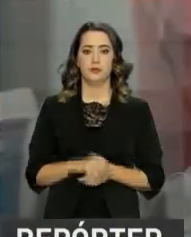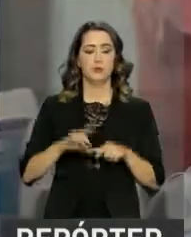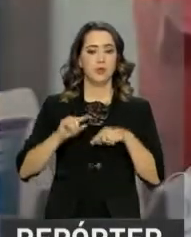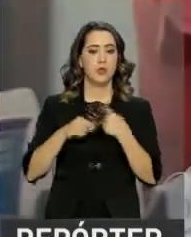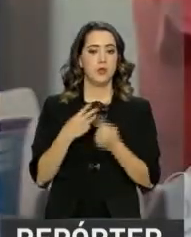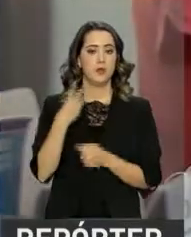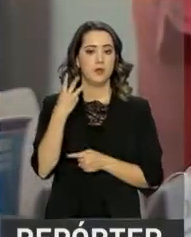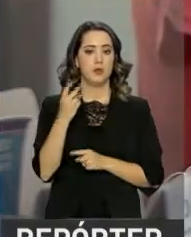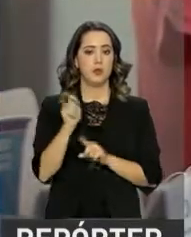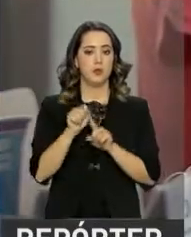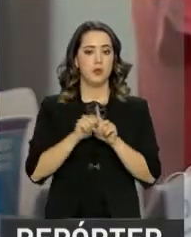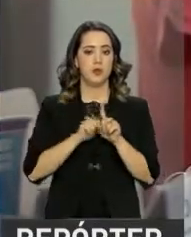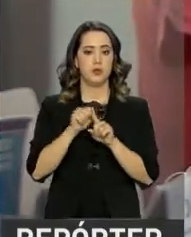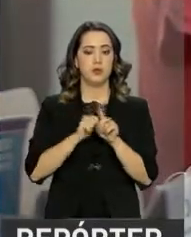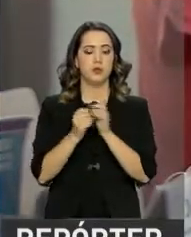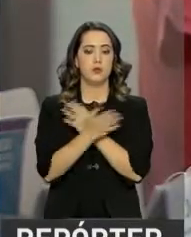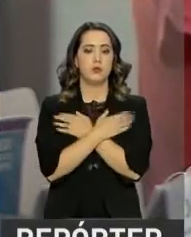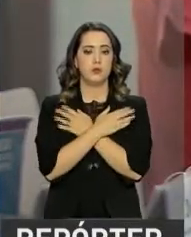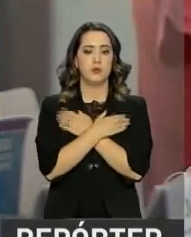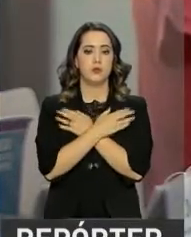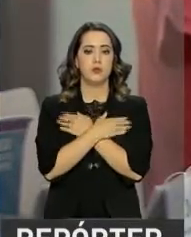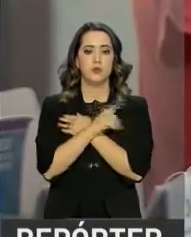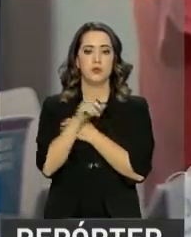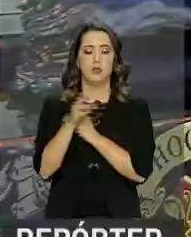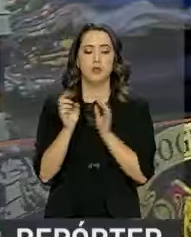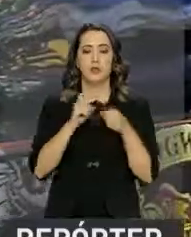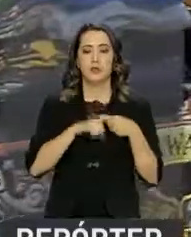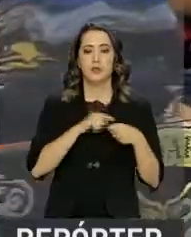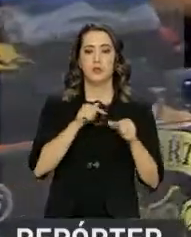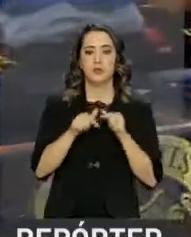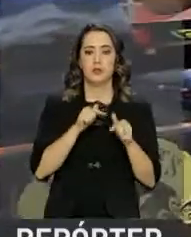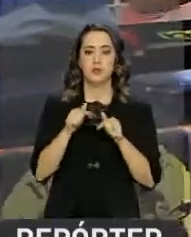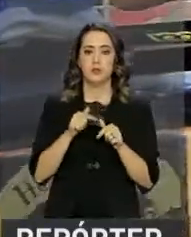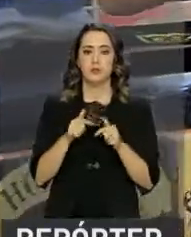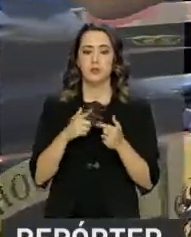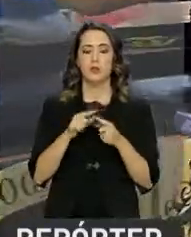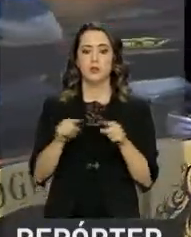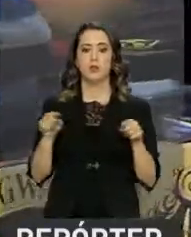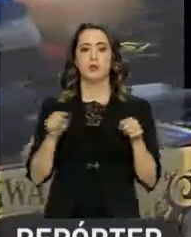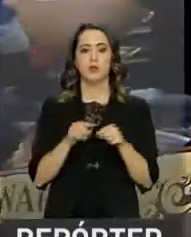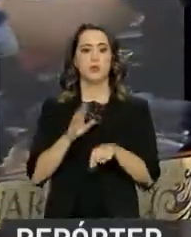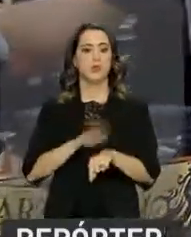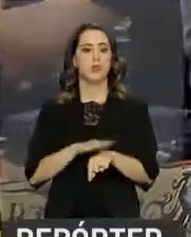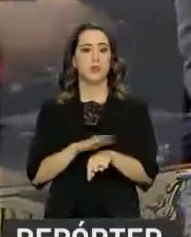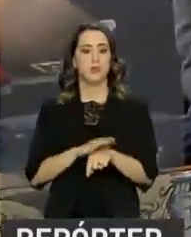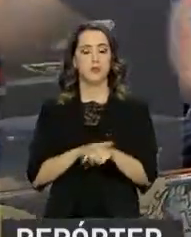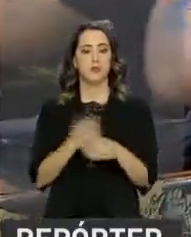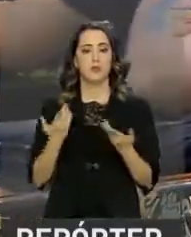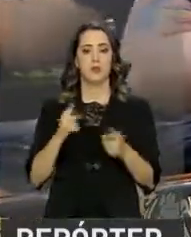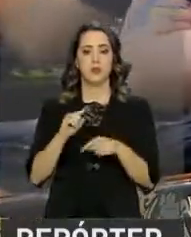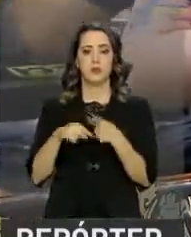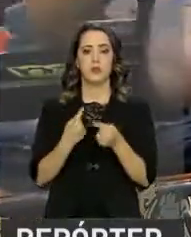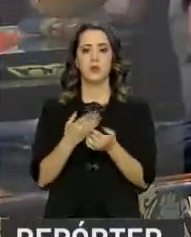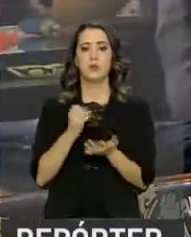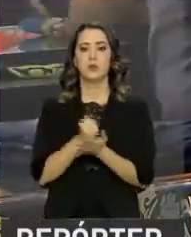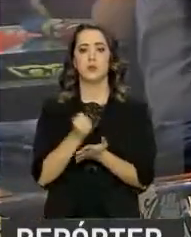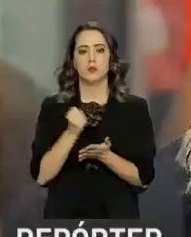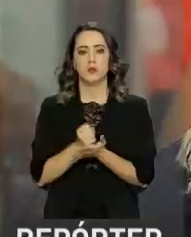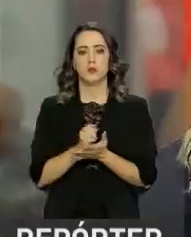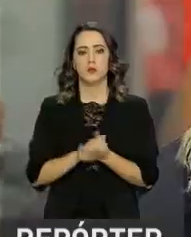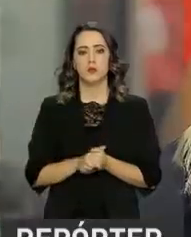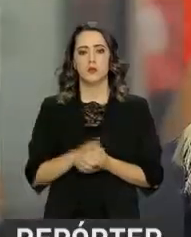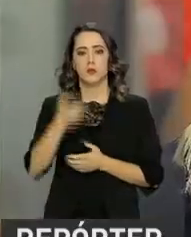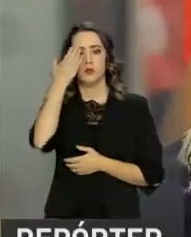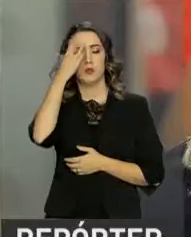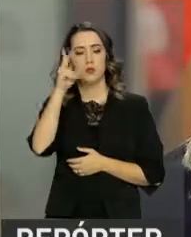Depois de 3 meses desempregada, Jéssica voltou ao mercado de trabalho com um emprego temporário e logo foi efetivada.